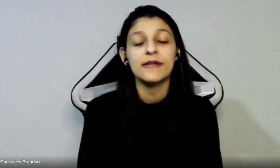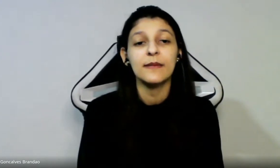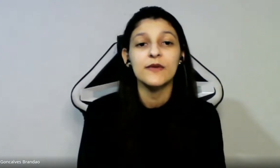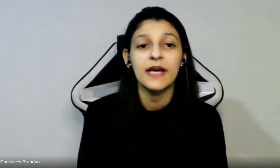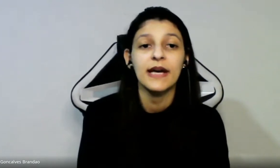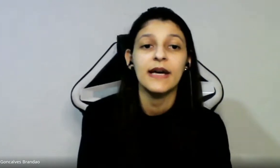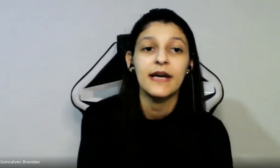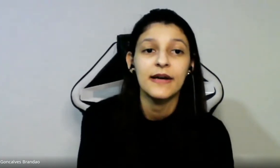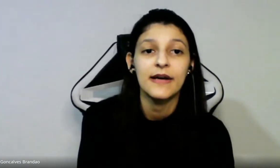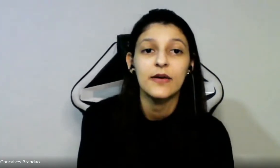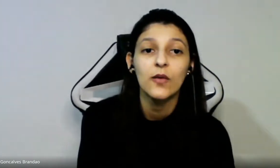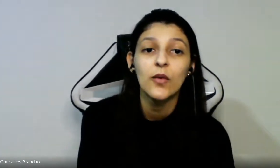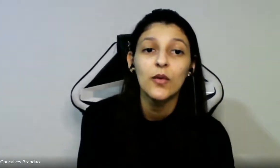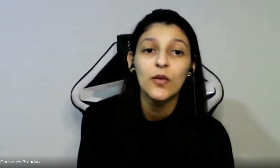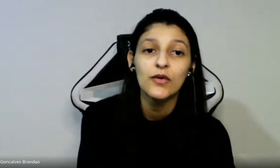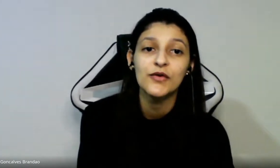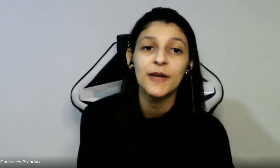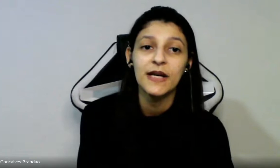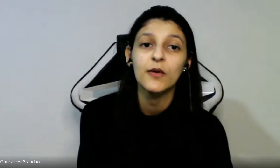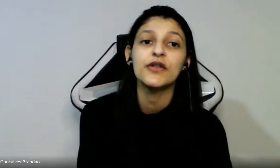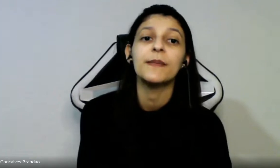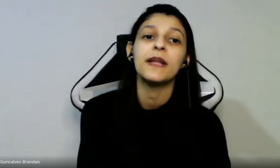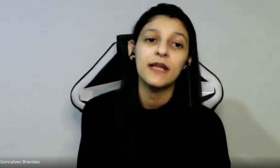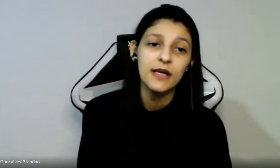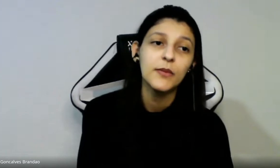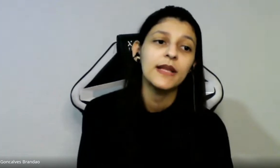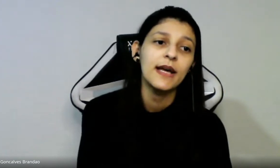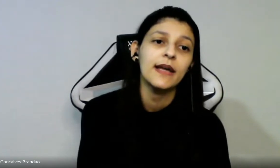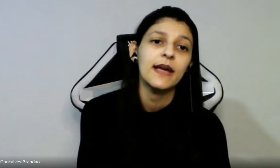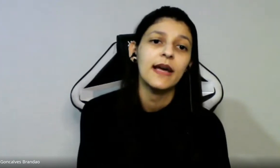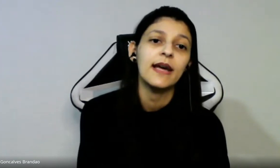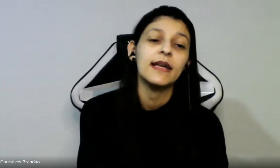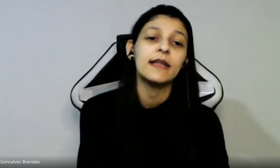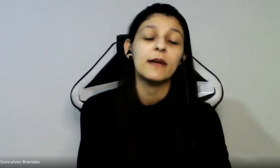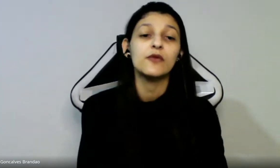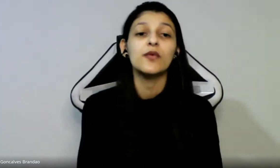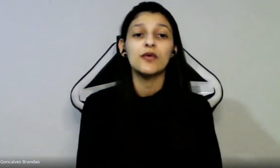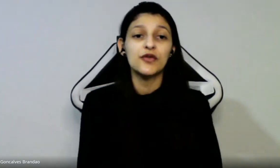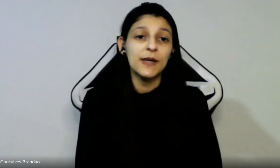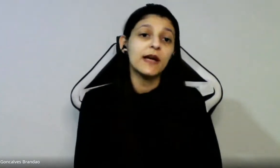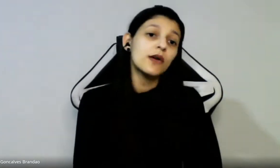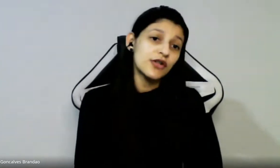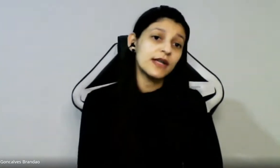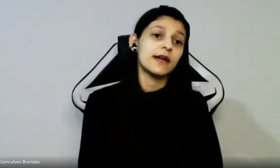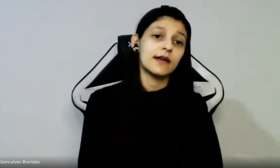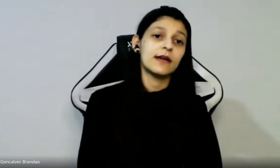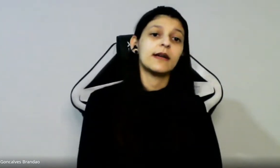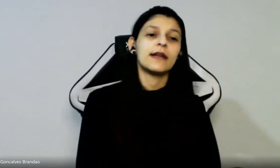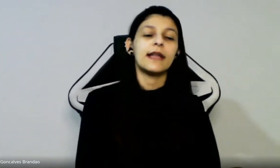Nós temos o curso de pedagogia bilíngue, né? E temos o curso de